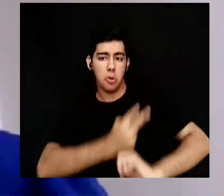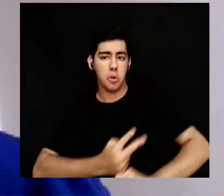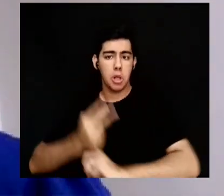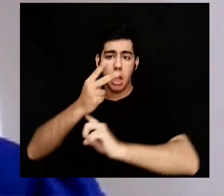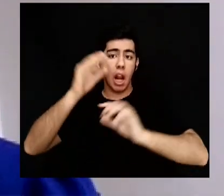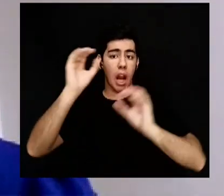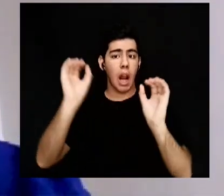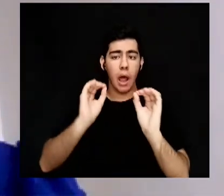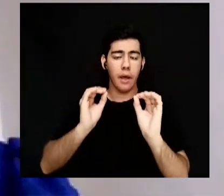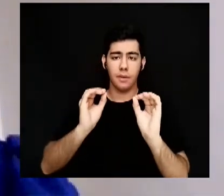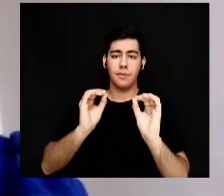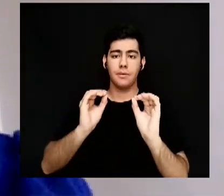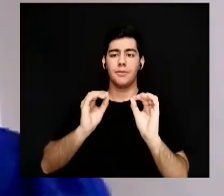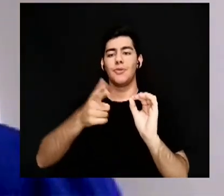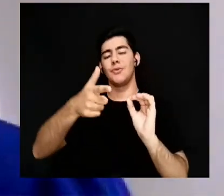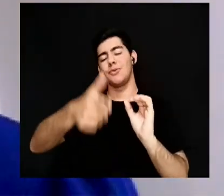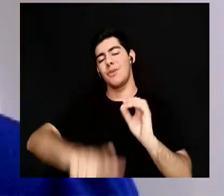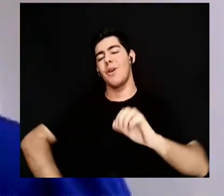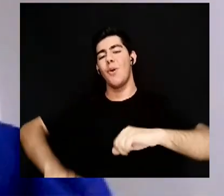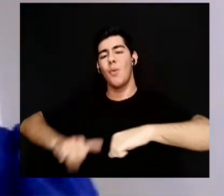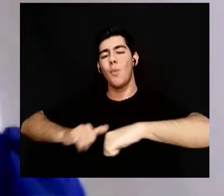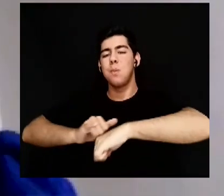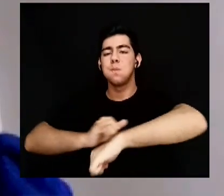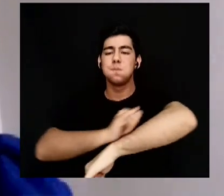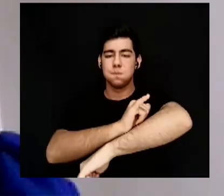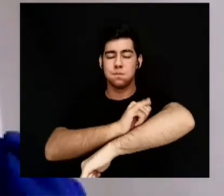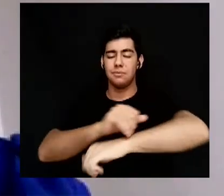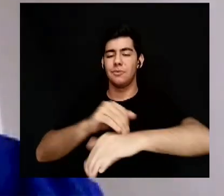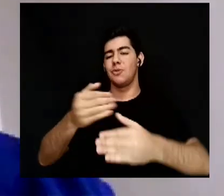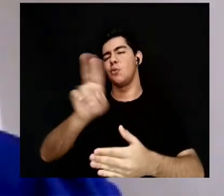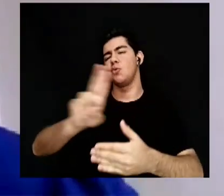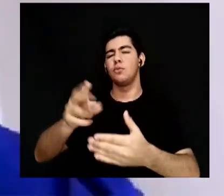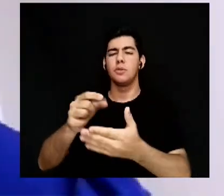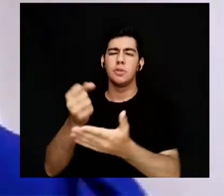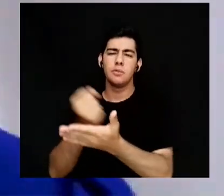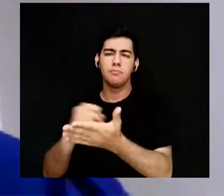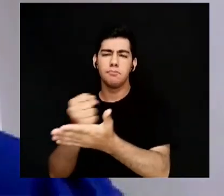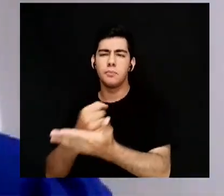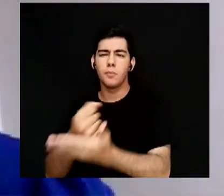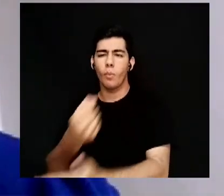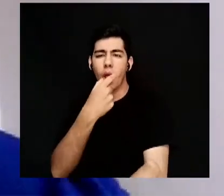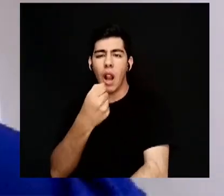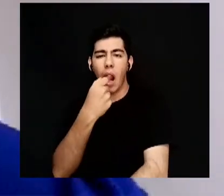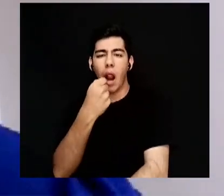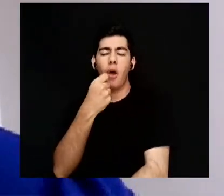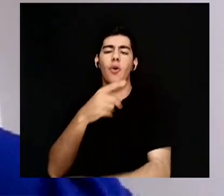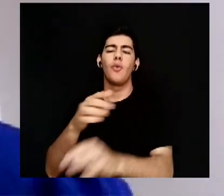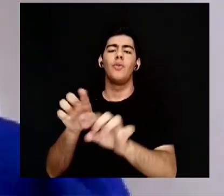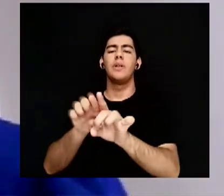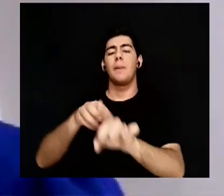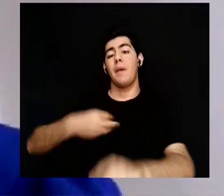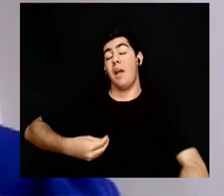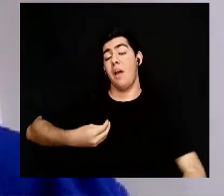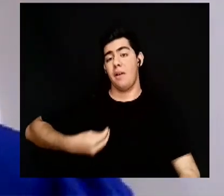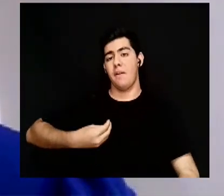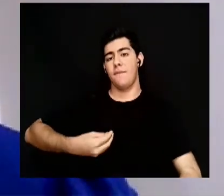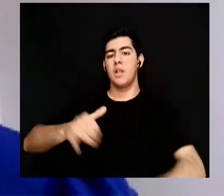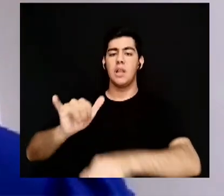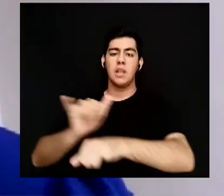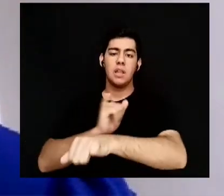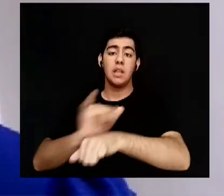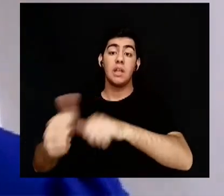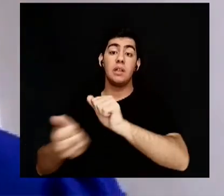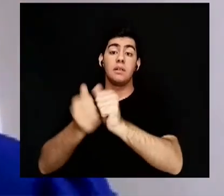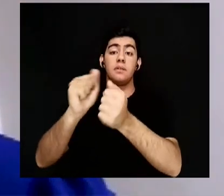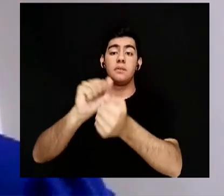Então, sim, através dos medicamentos, através da mudança do estilo de vida, que é o mais importante, né, o